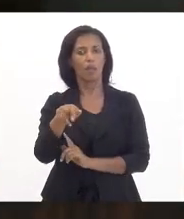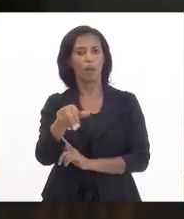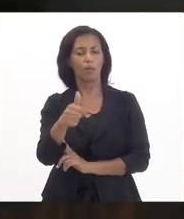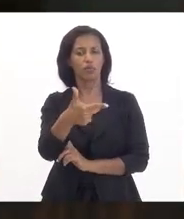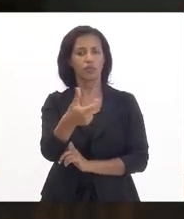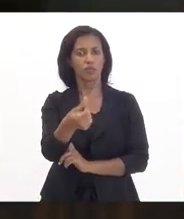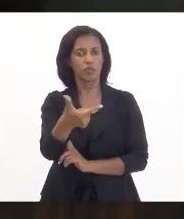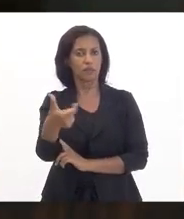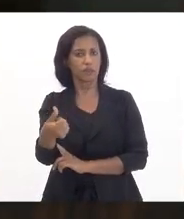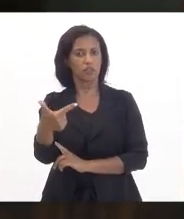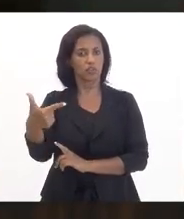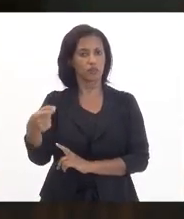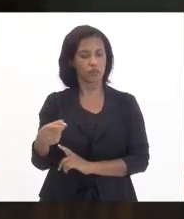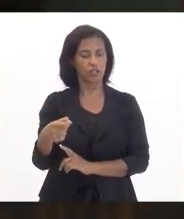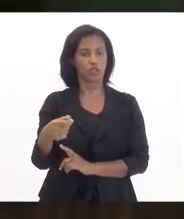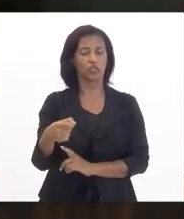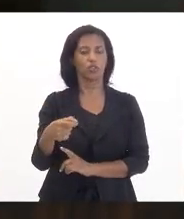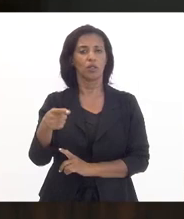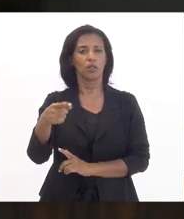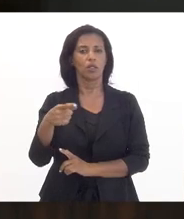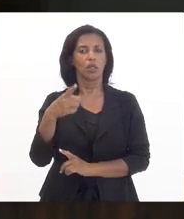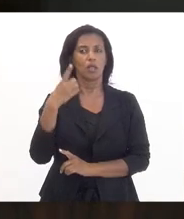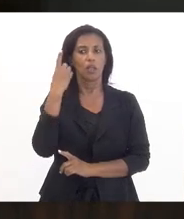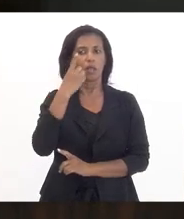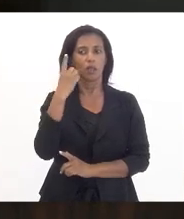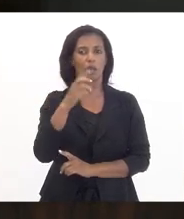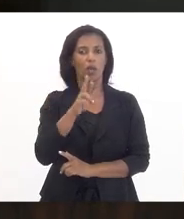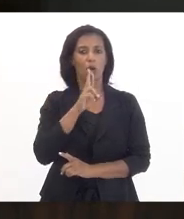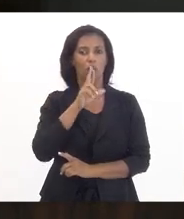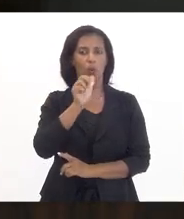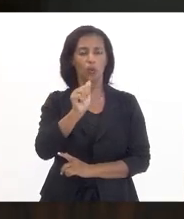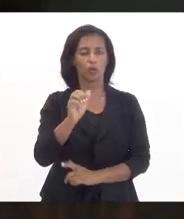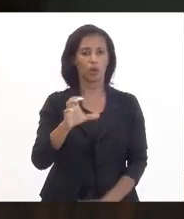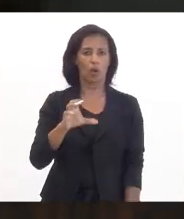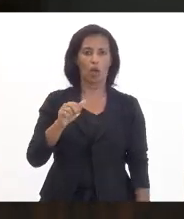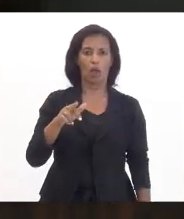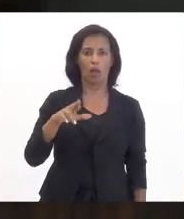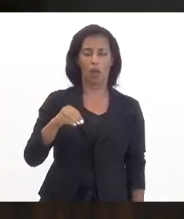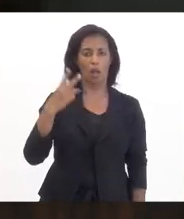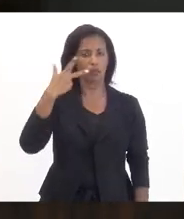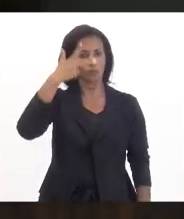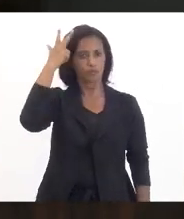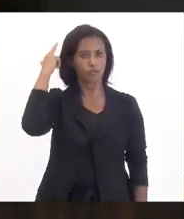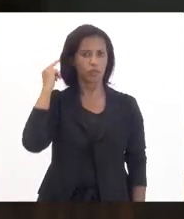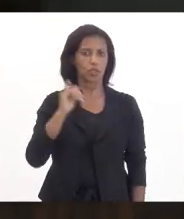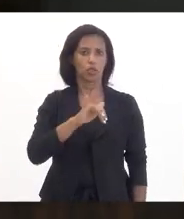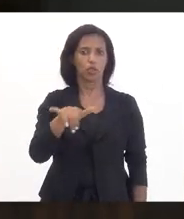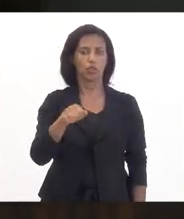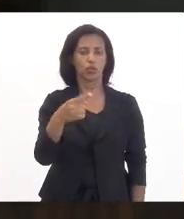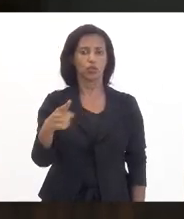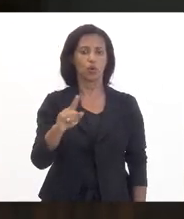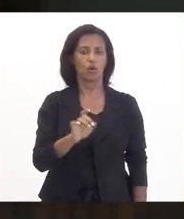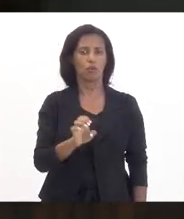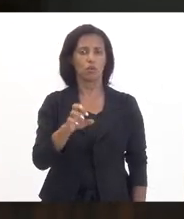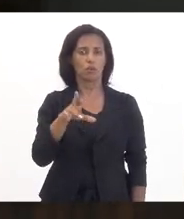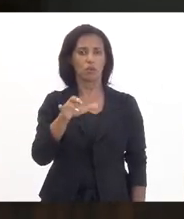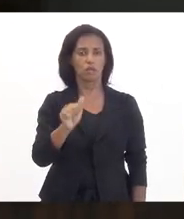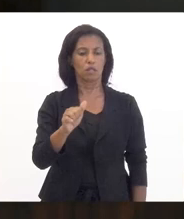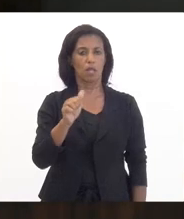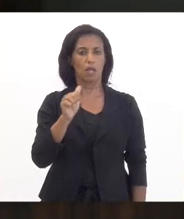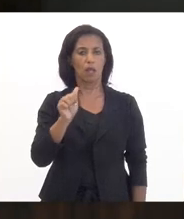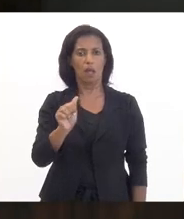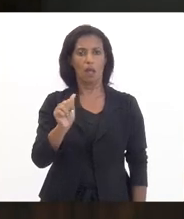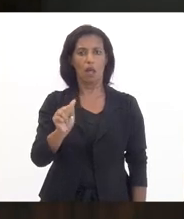2626 de 20, de autoria dos deputados Alexandre Knobloch, Rodrigo Amorim, Carlos Caiado, Marcelo Cabeleireiro, João Peixoto, Célia Jordão,